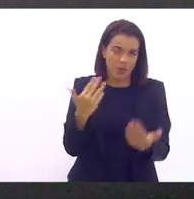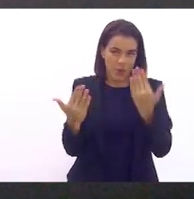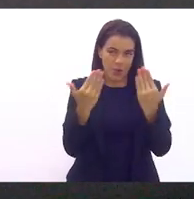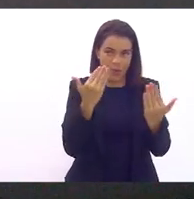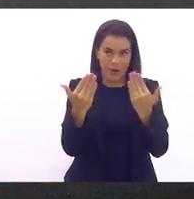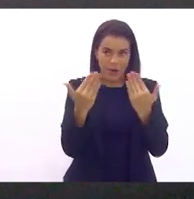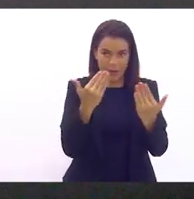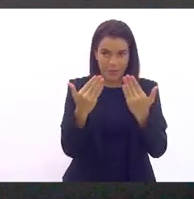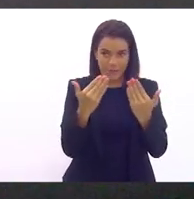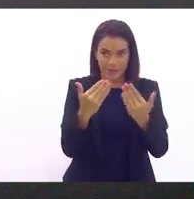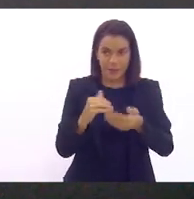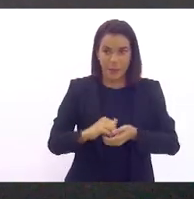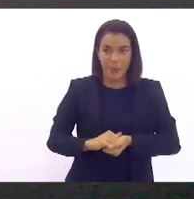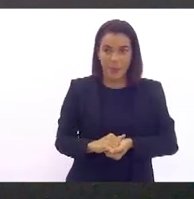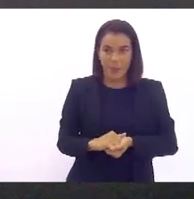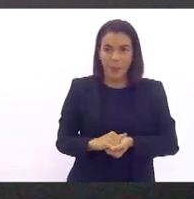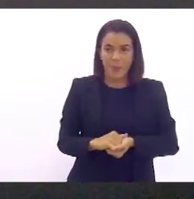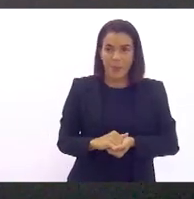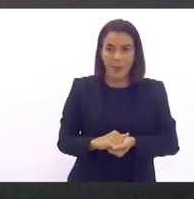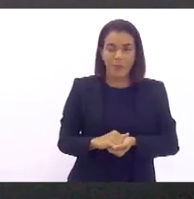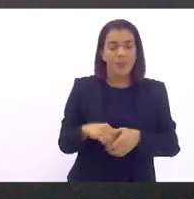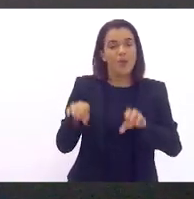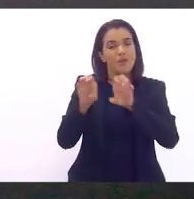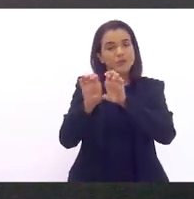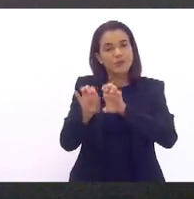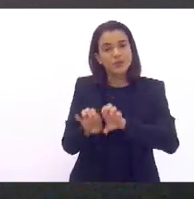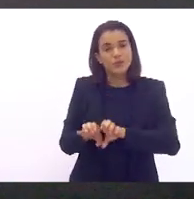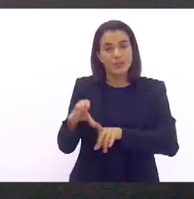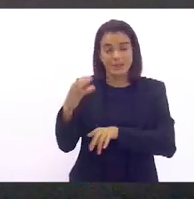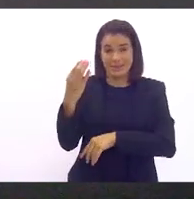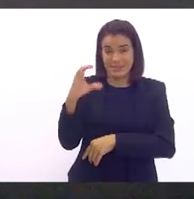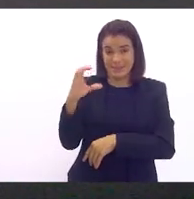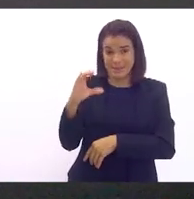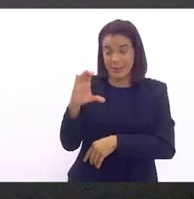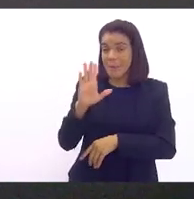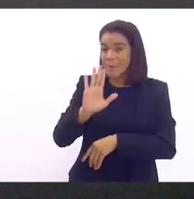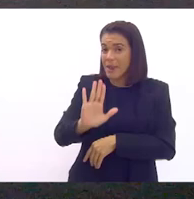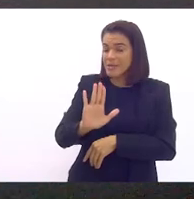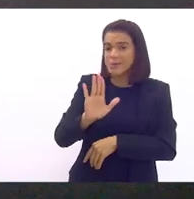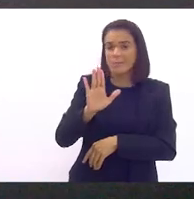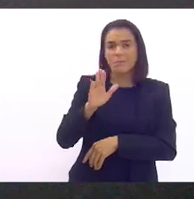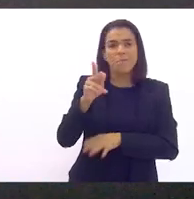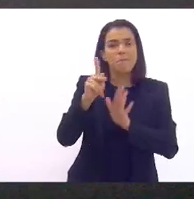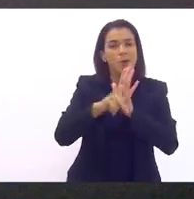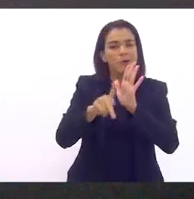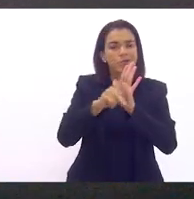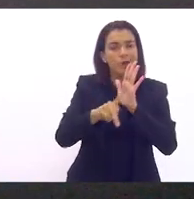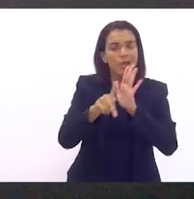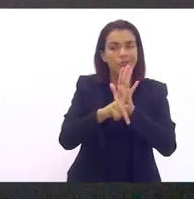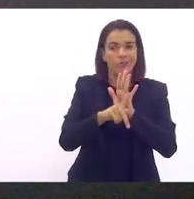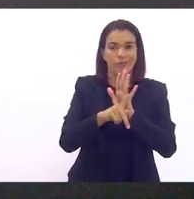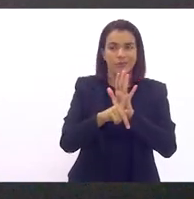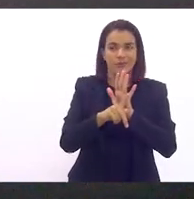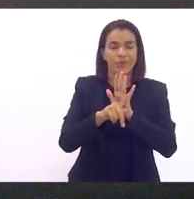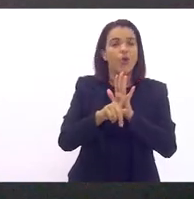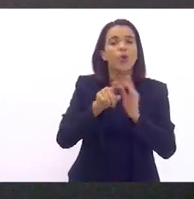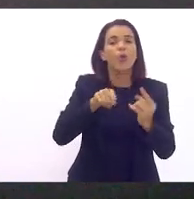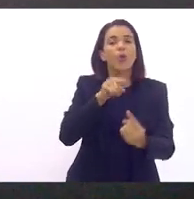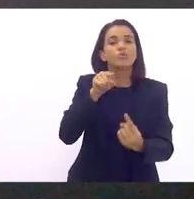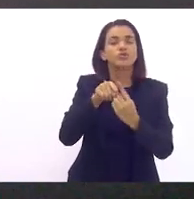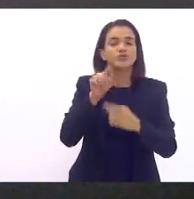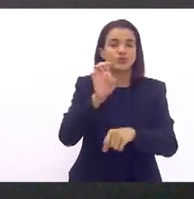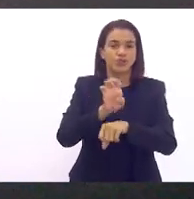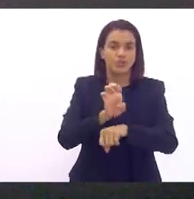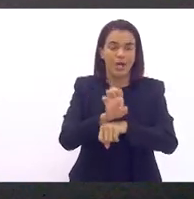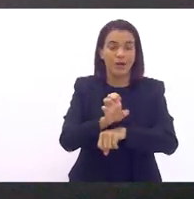nossa que nossa infraestrutura científica mas tem um pouquinho de projeto um pouquinho de estratégia Clara daquilo que o estado quer e